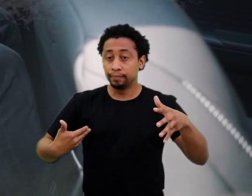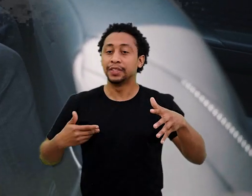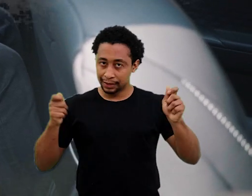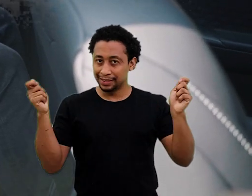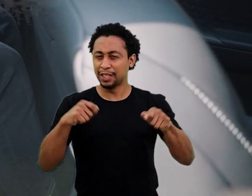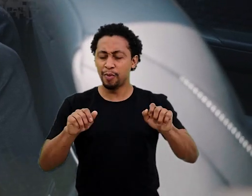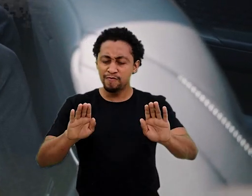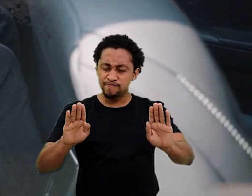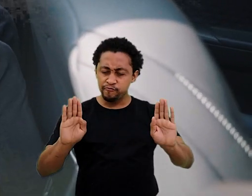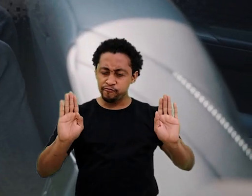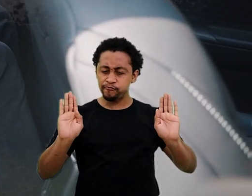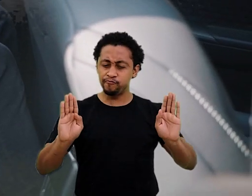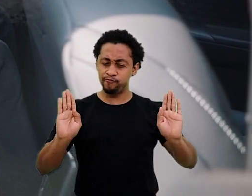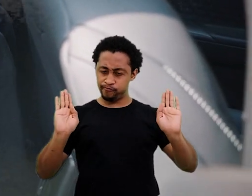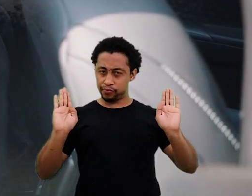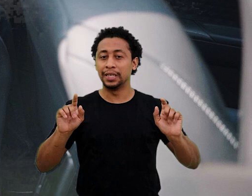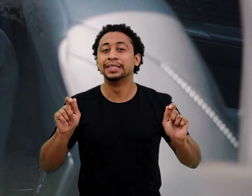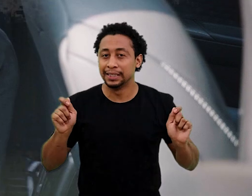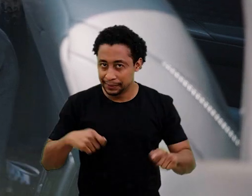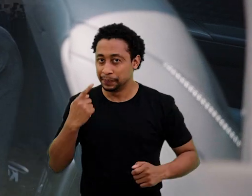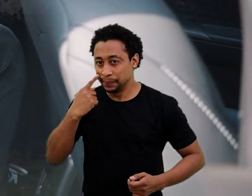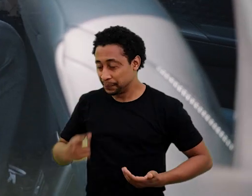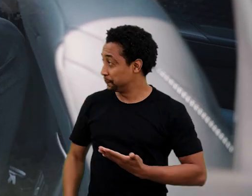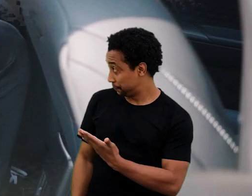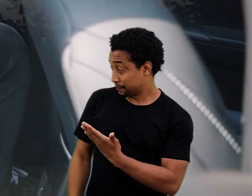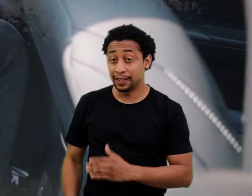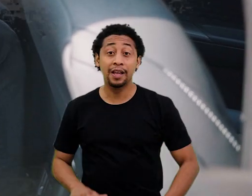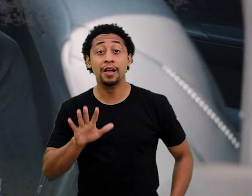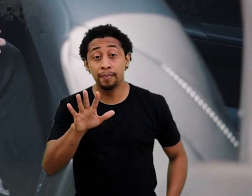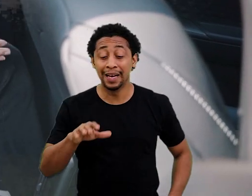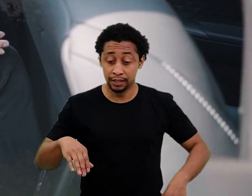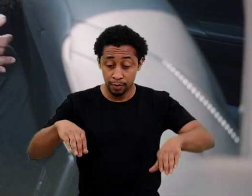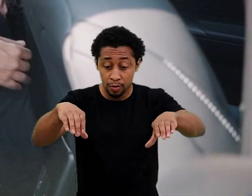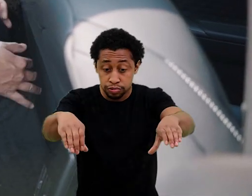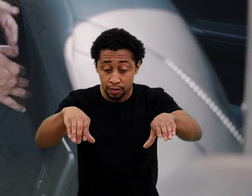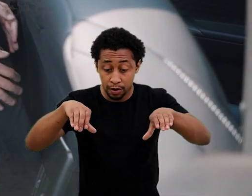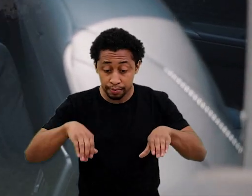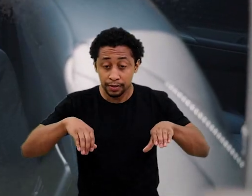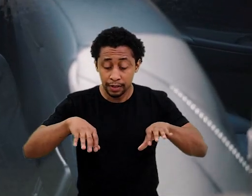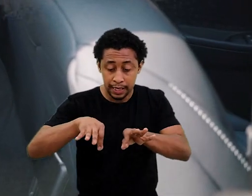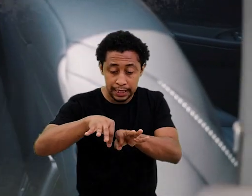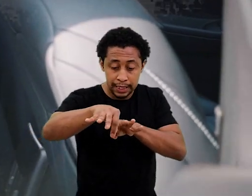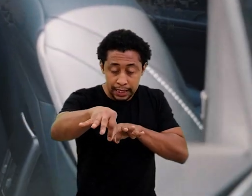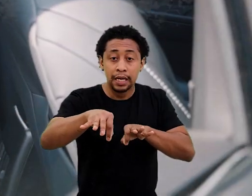para explorar um pouquinho uma posição mais reclinada aqui, tá? Mas como o entre-eixos é o mesmo, e inclusive o ponto